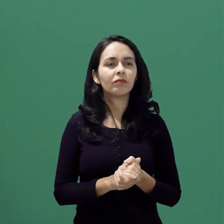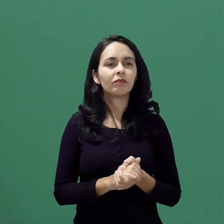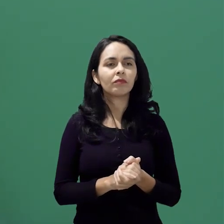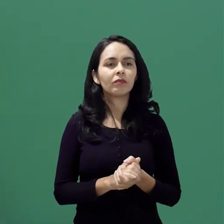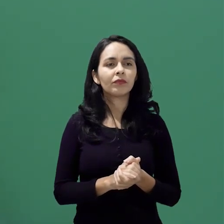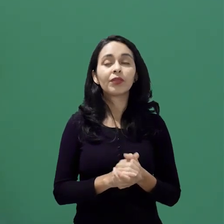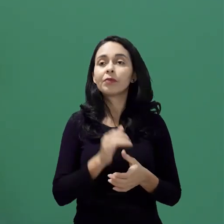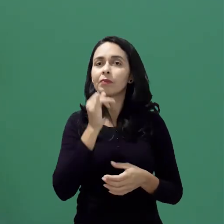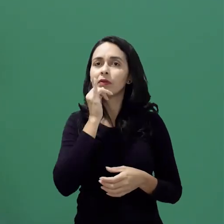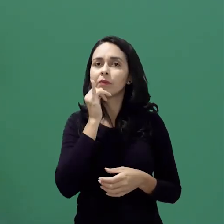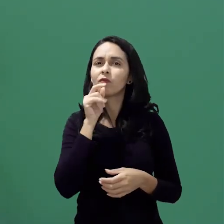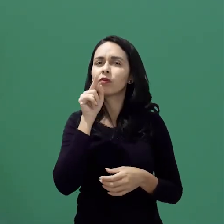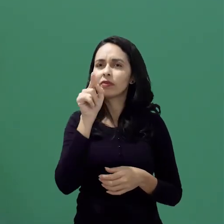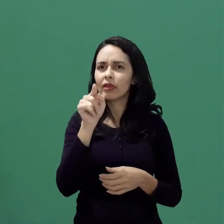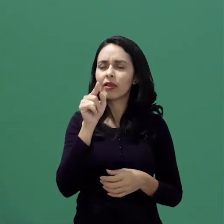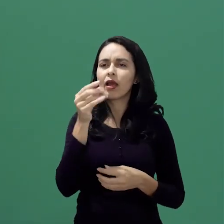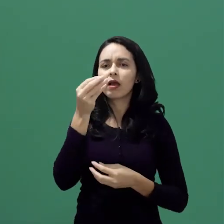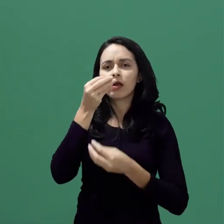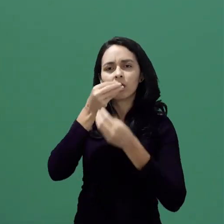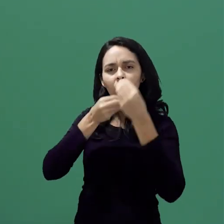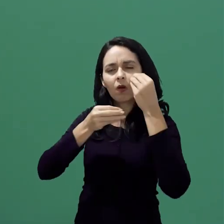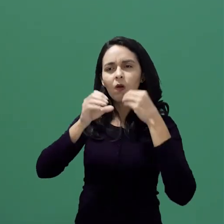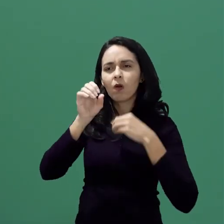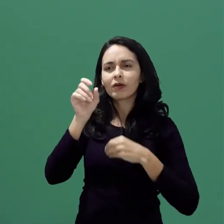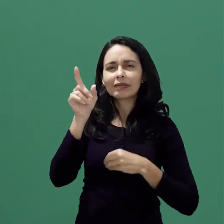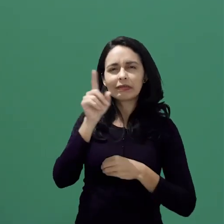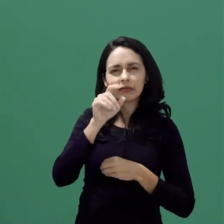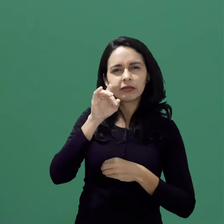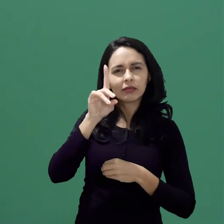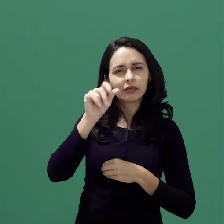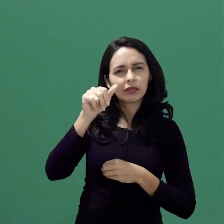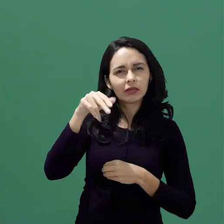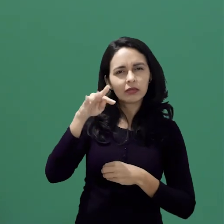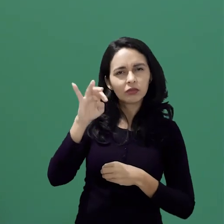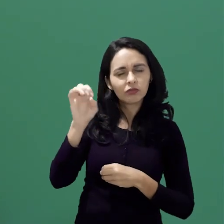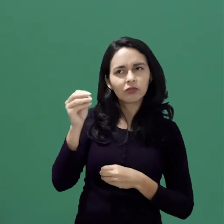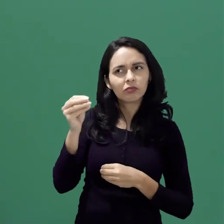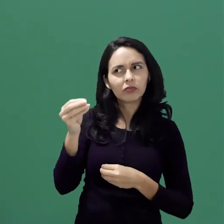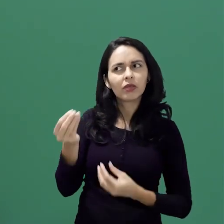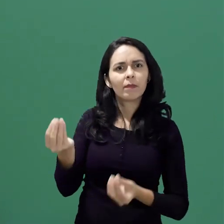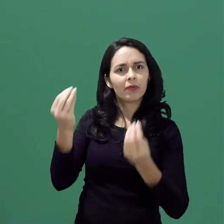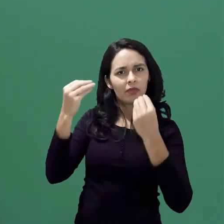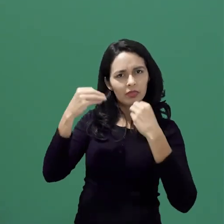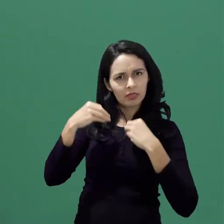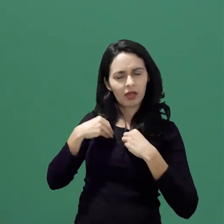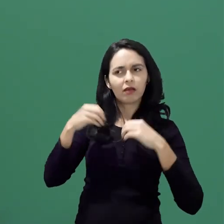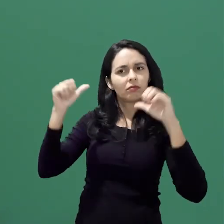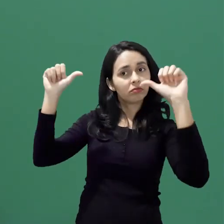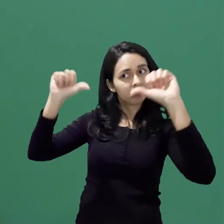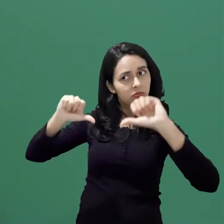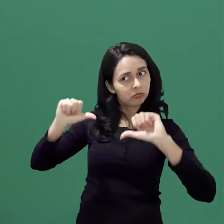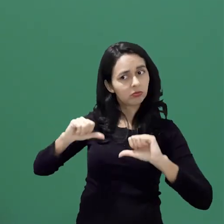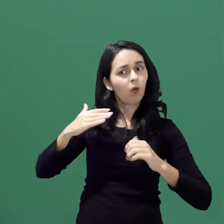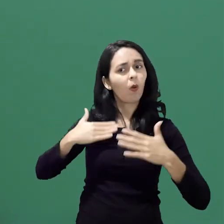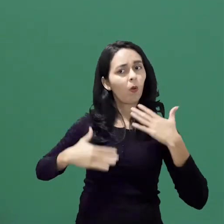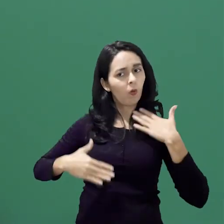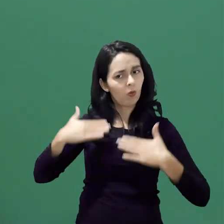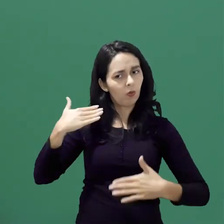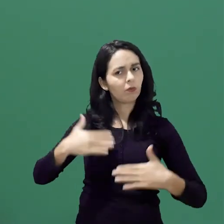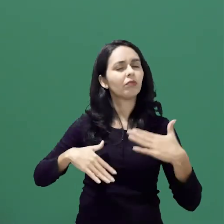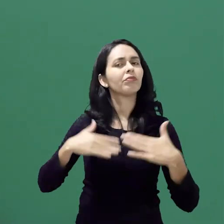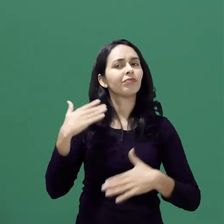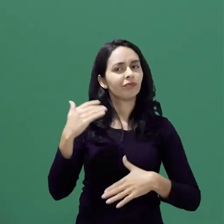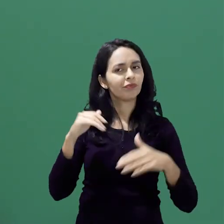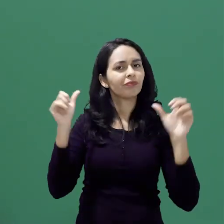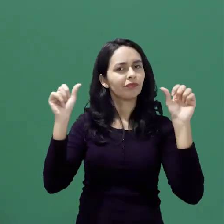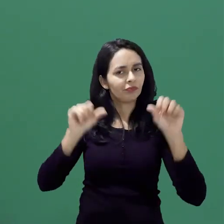a partir do momento que é o consumo agente oxidante esse agente oxidante ele vai causar muitos